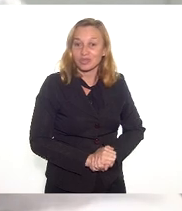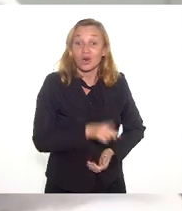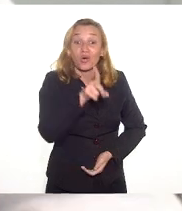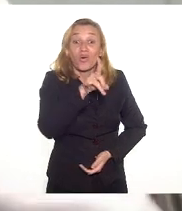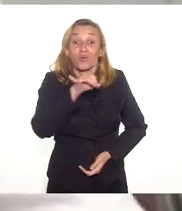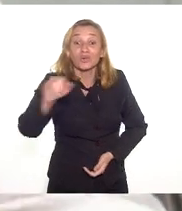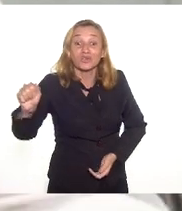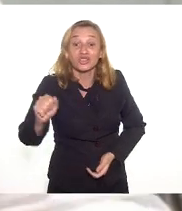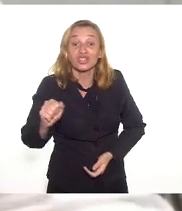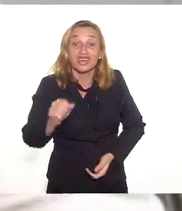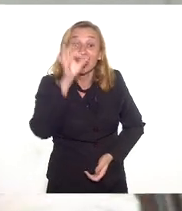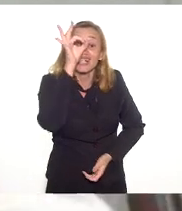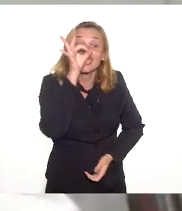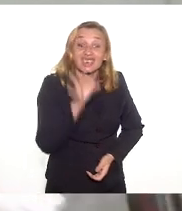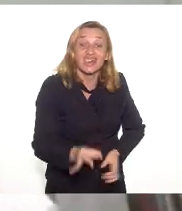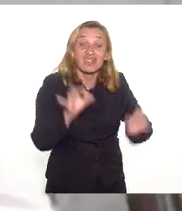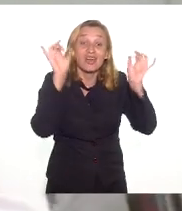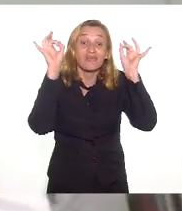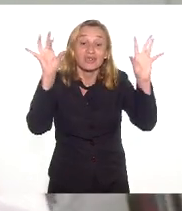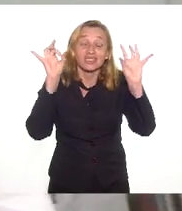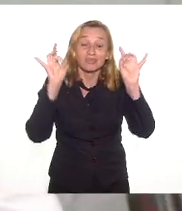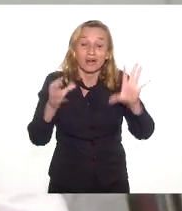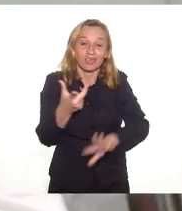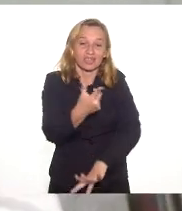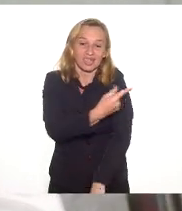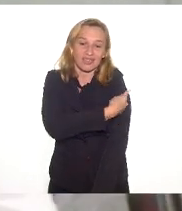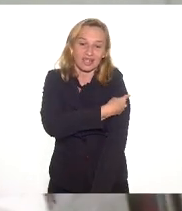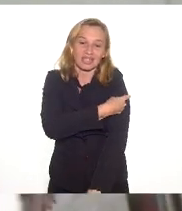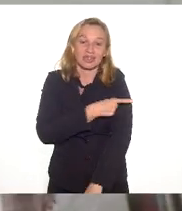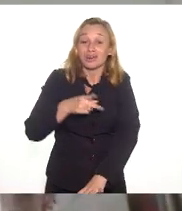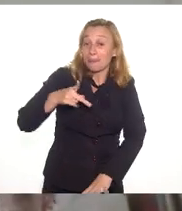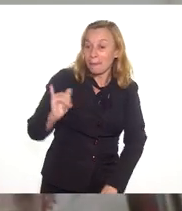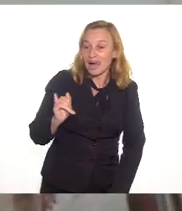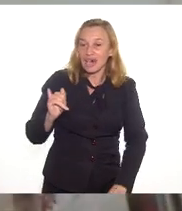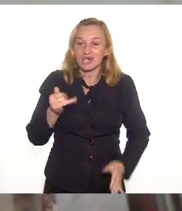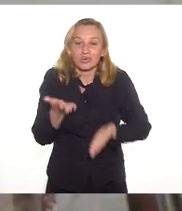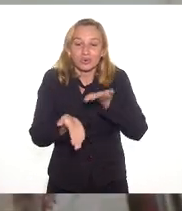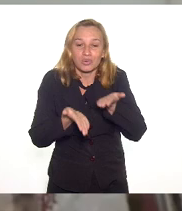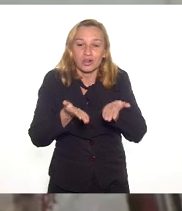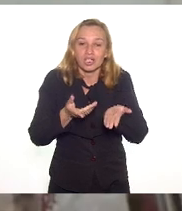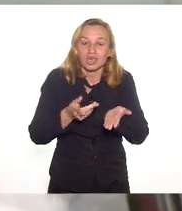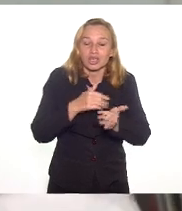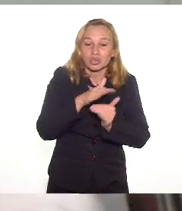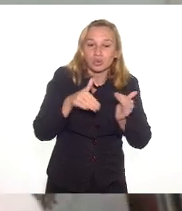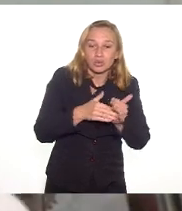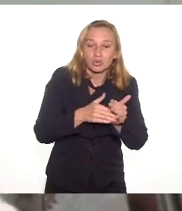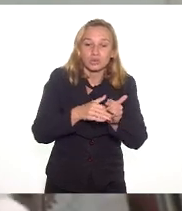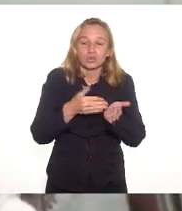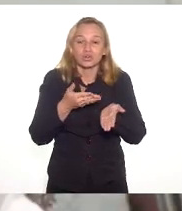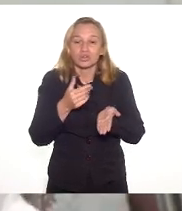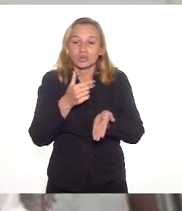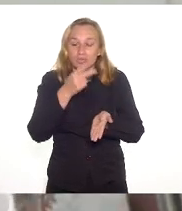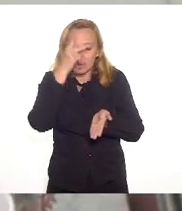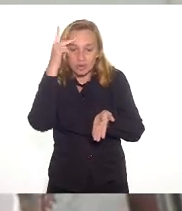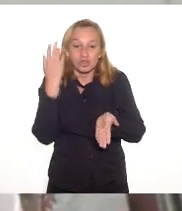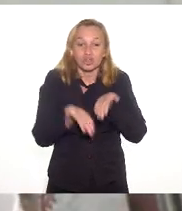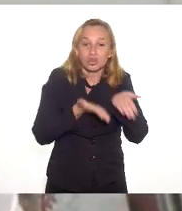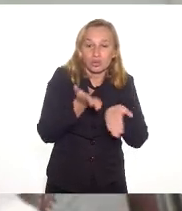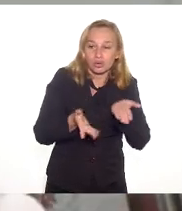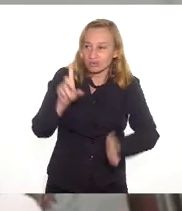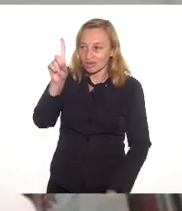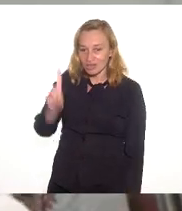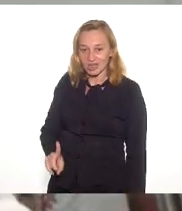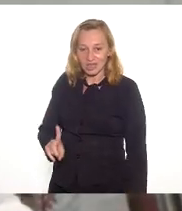data exclusiva para a vacinação de pais, tutores e cuidadores de pessoas com deficiência.